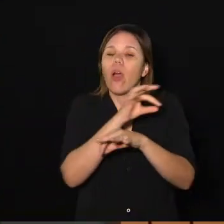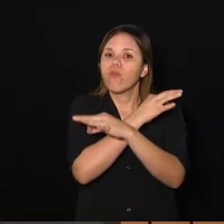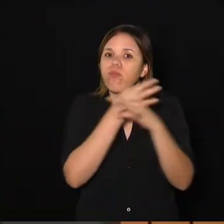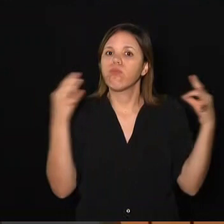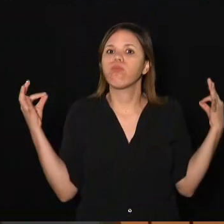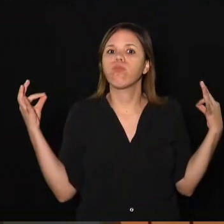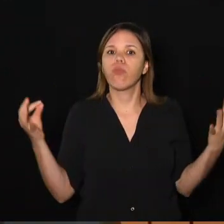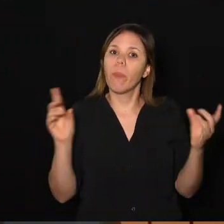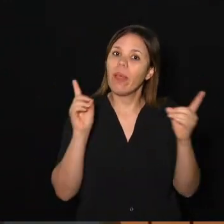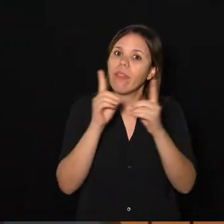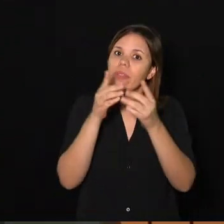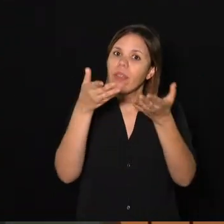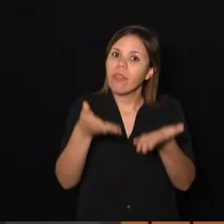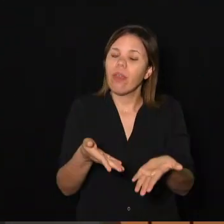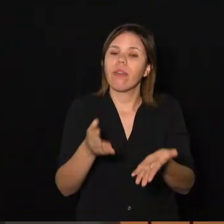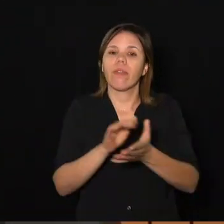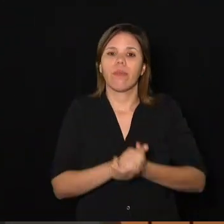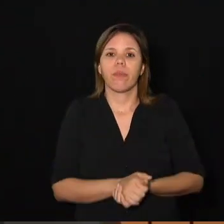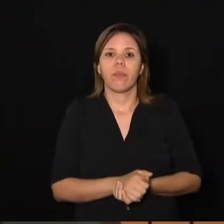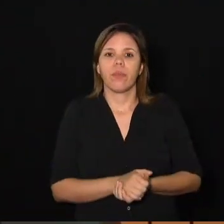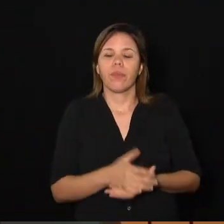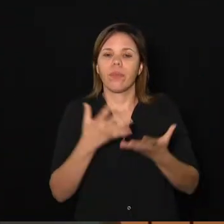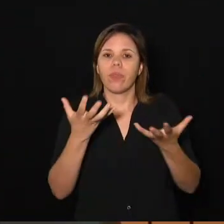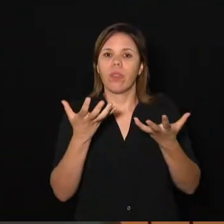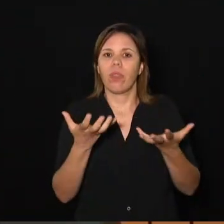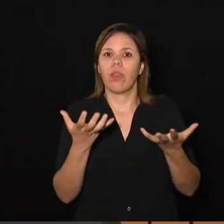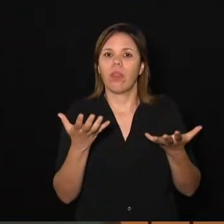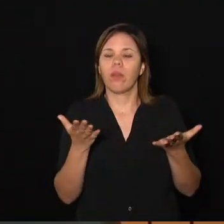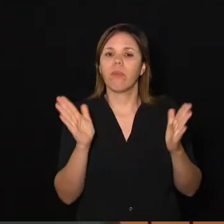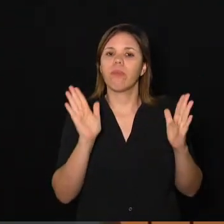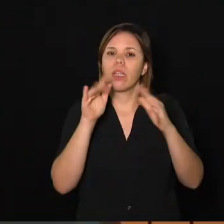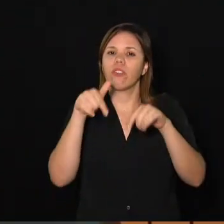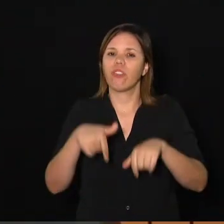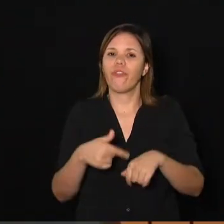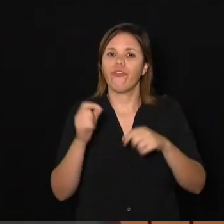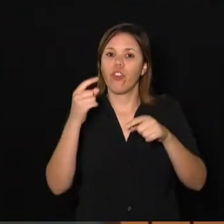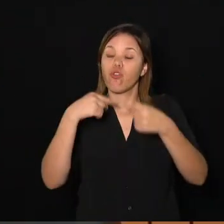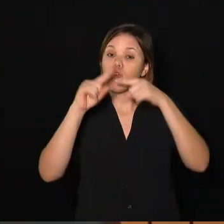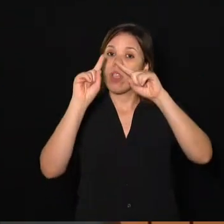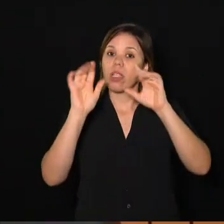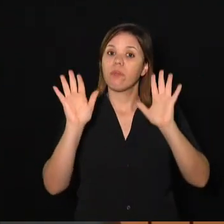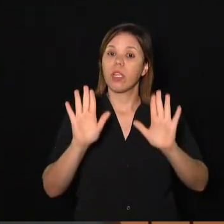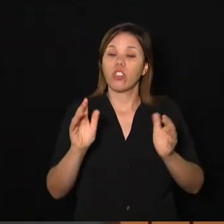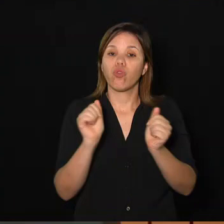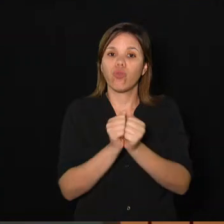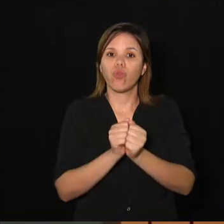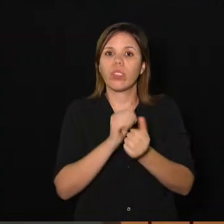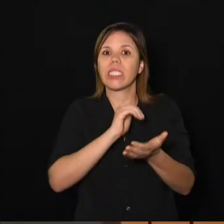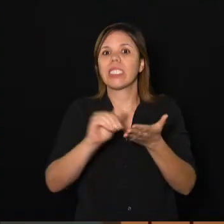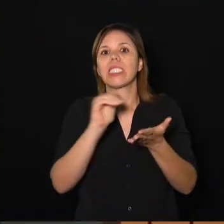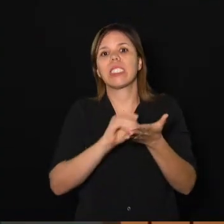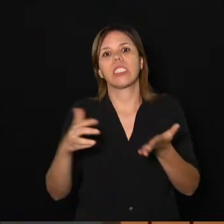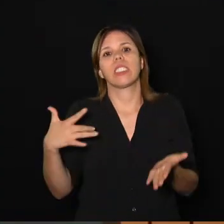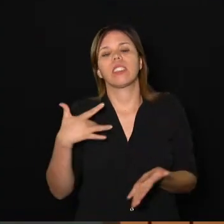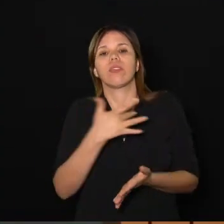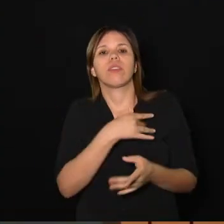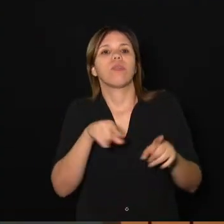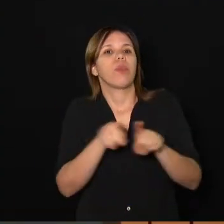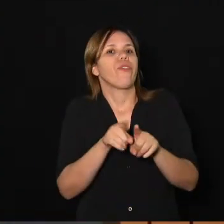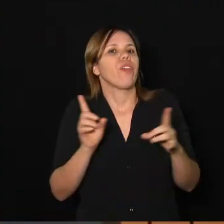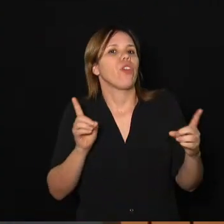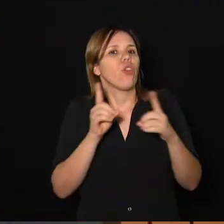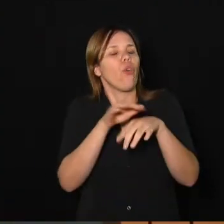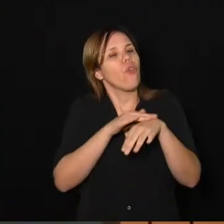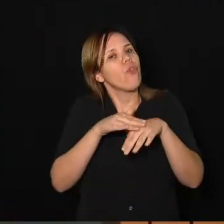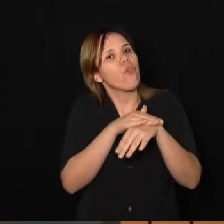na associação o outro brilhante da nossa parte foi um sucesso nós junto com a Secretaria de Saúde veio conversar com os oftalmologistas